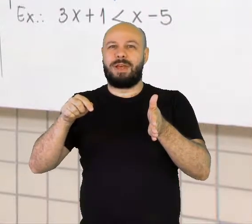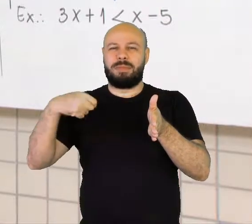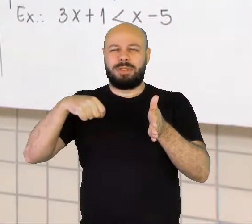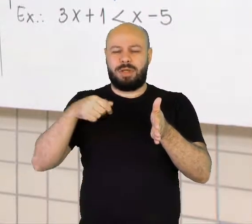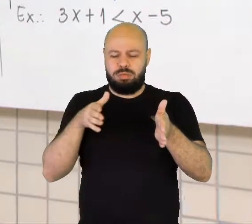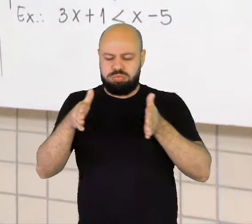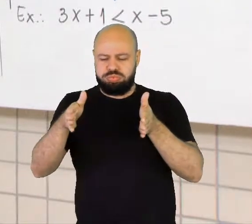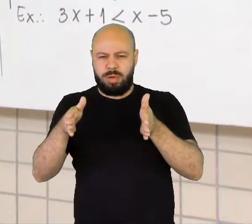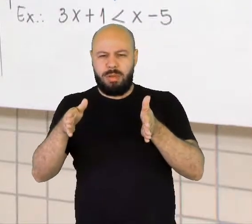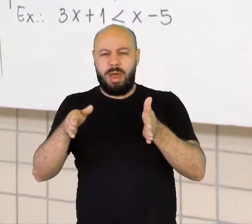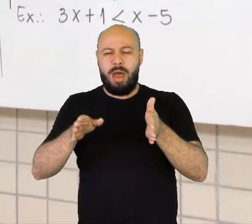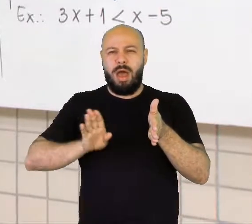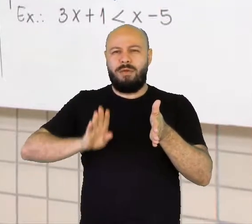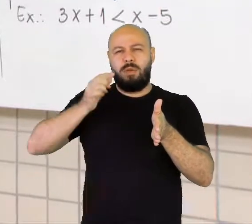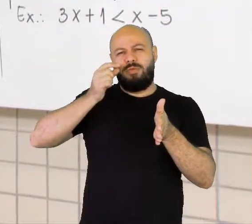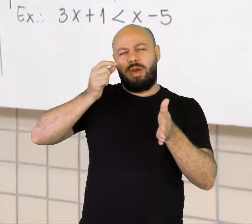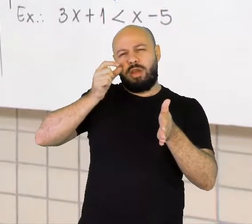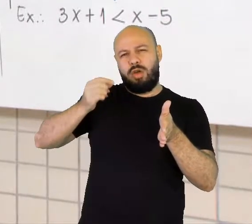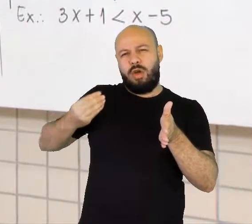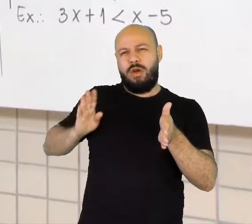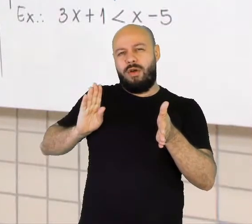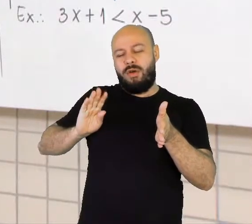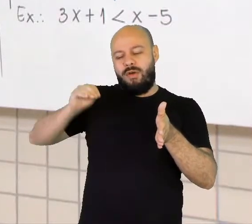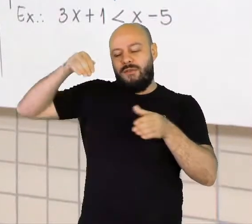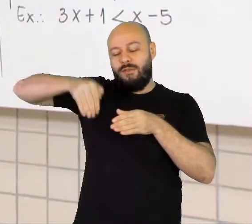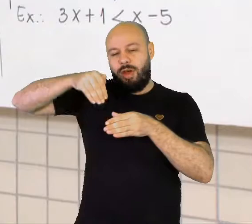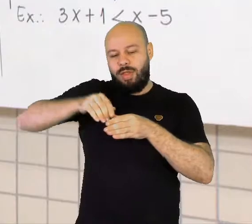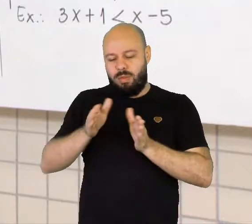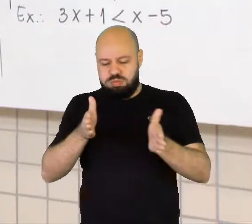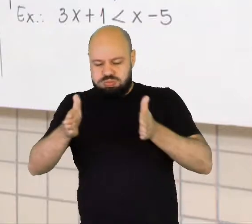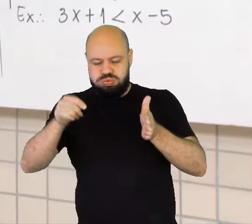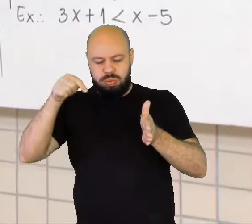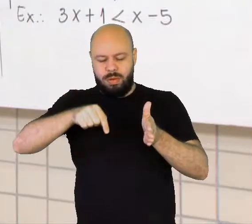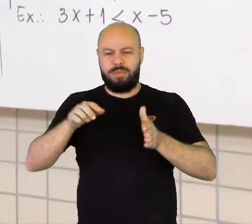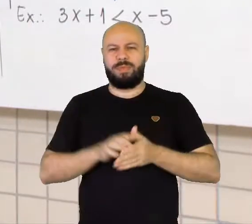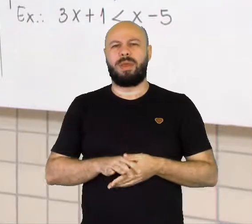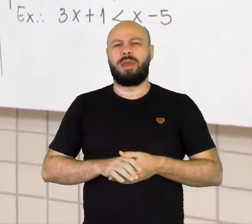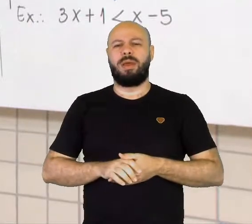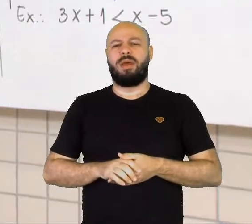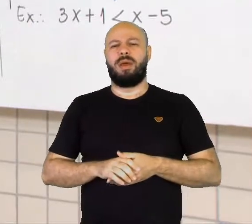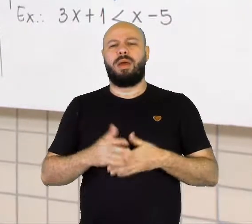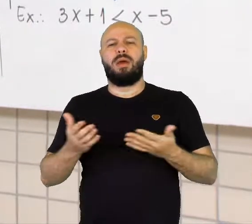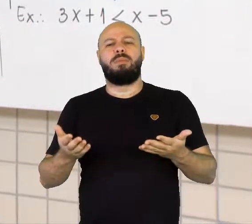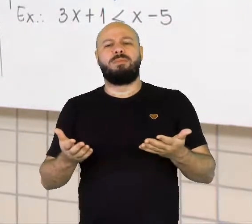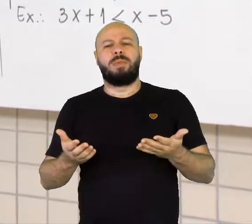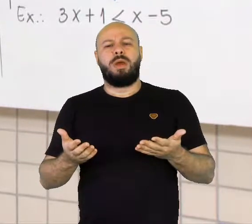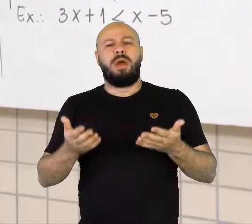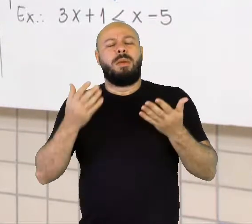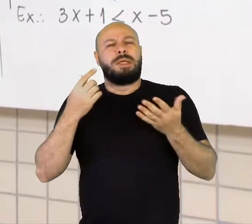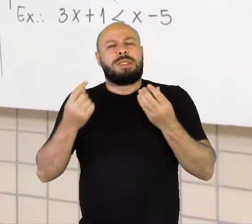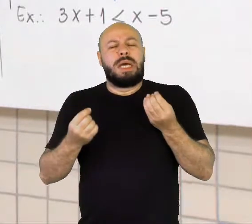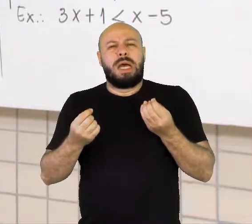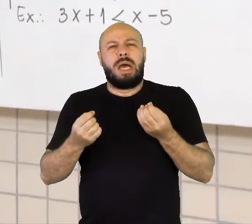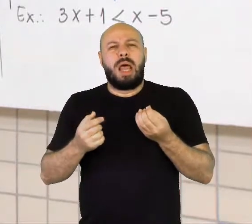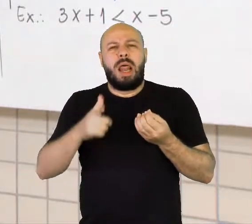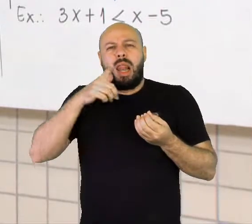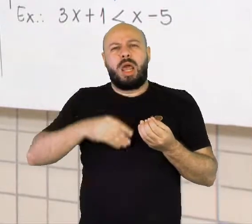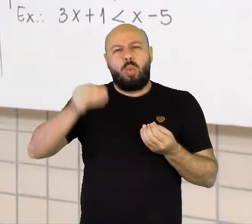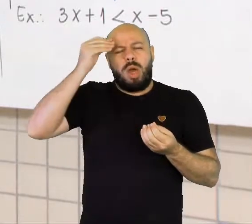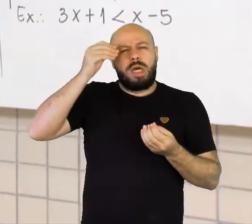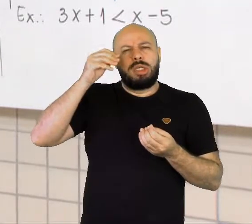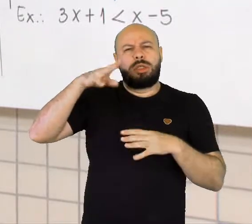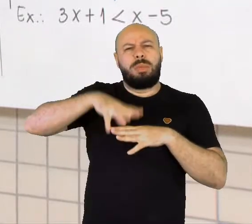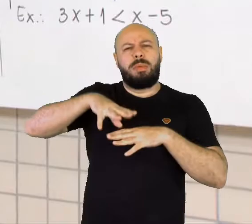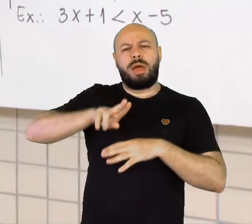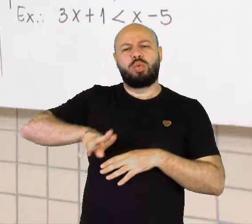entre essas duas quantias. Qual que é o sinal na matemática? Qual vai ser a linguagem que a gente vai utilizar aqui?